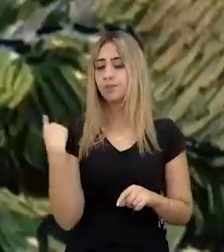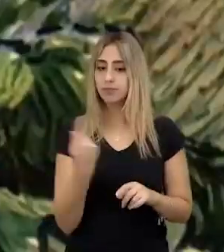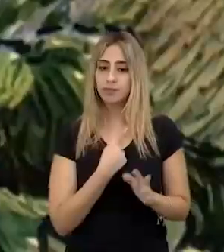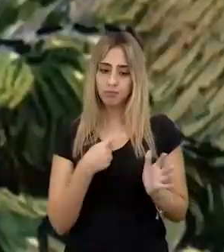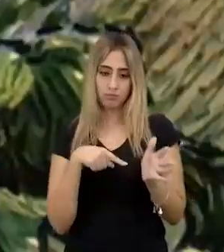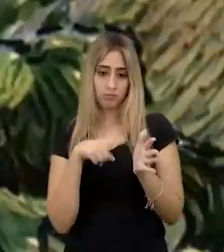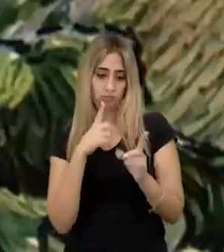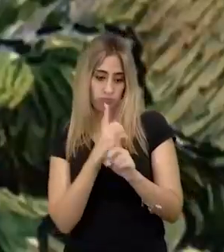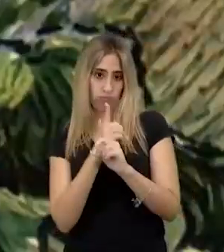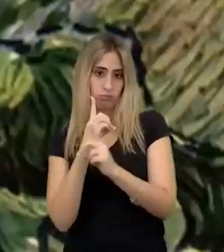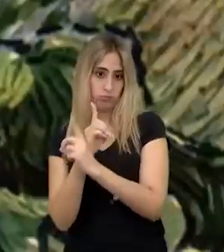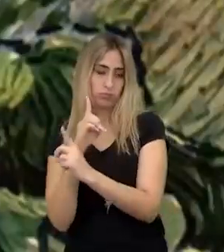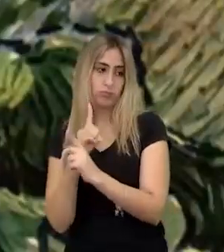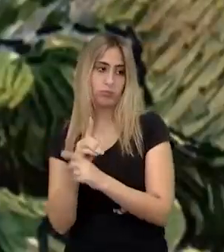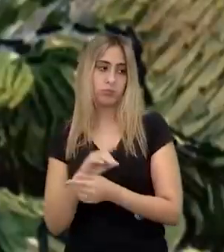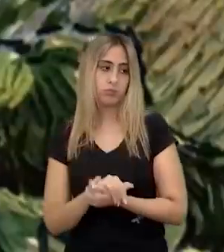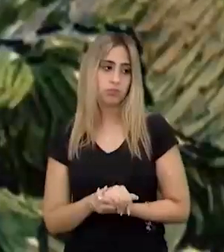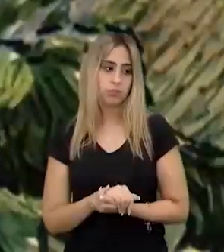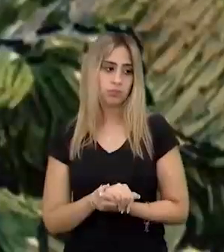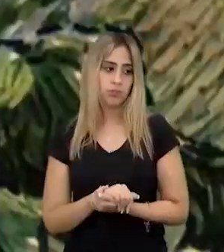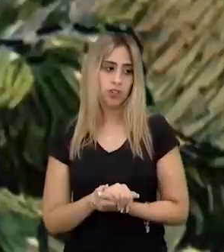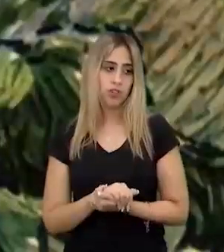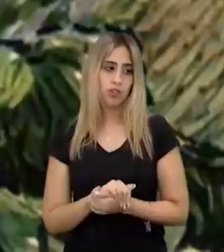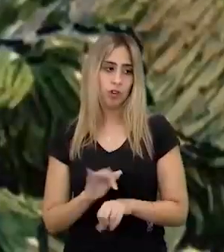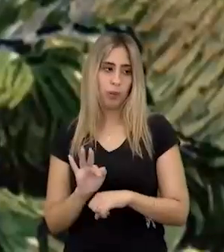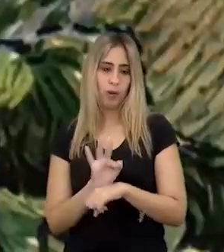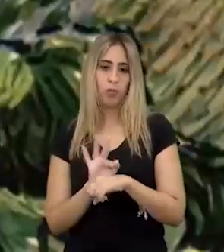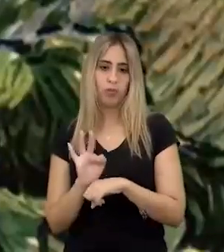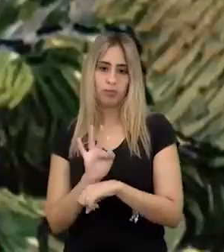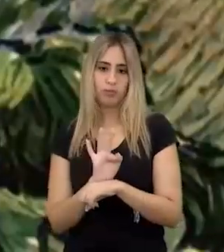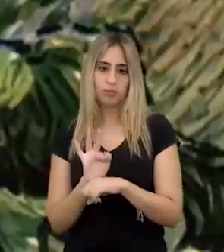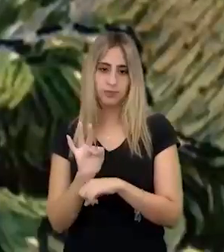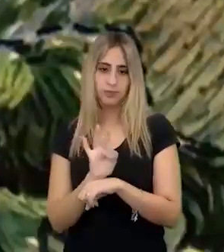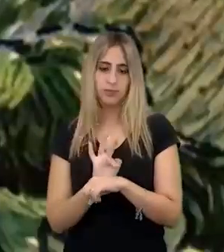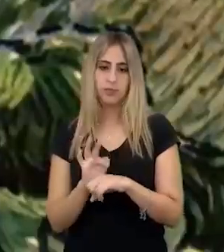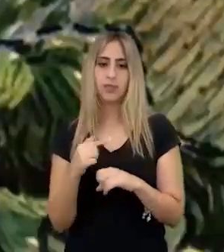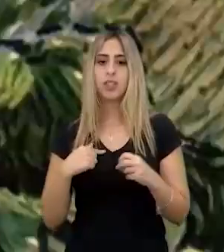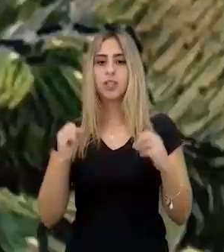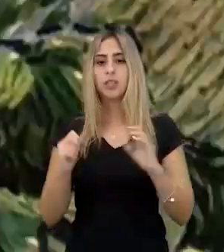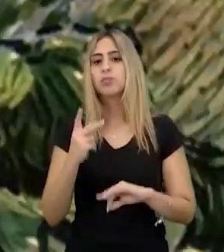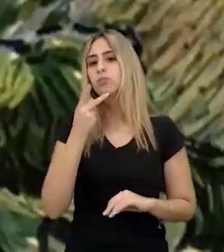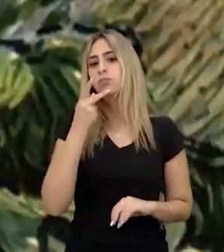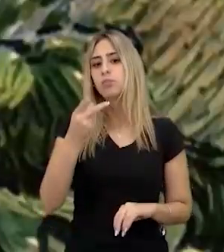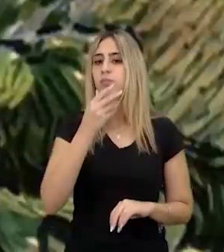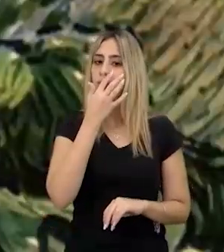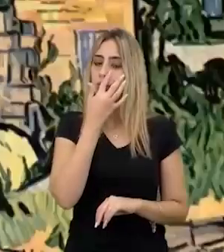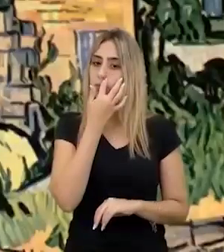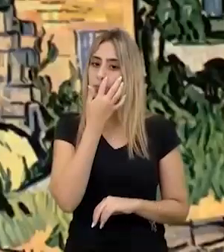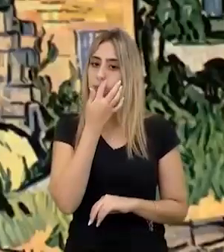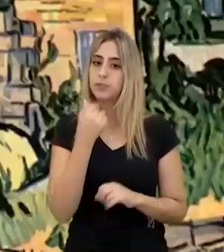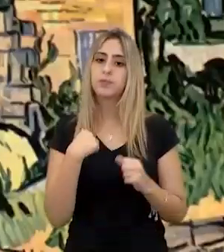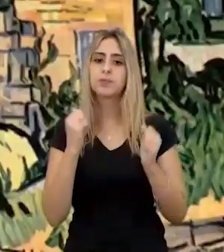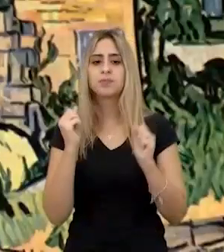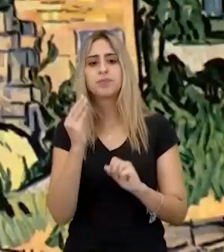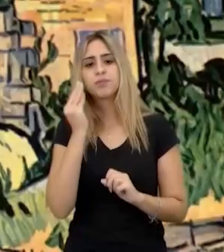encontre esse conhecimento dentro do nosso saber. Eu posso dizer, então, tentar